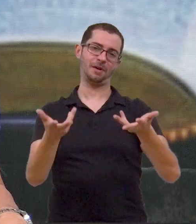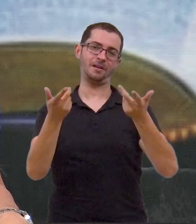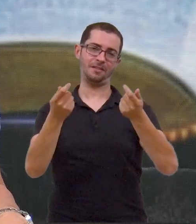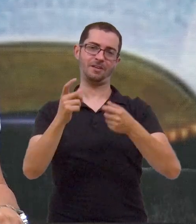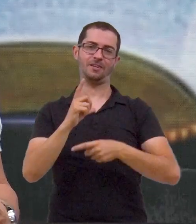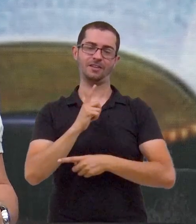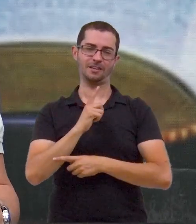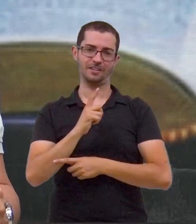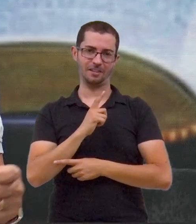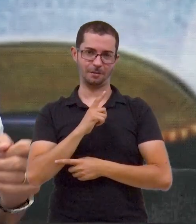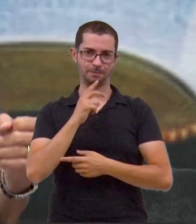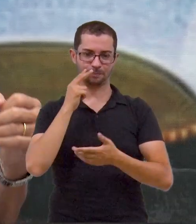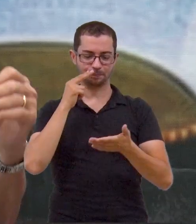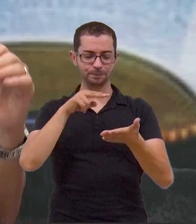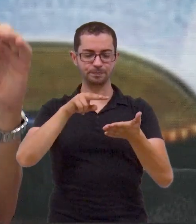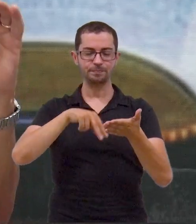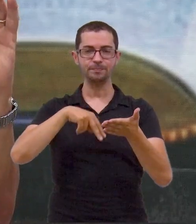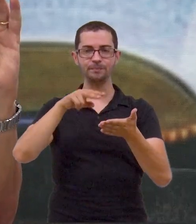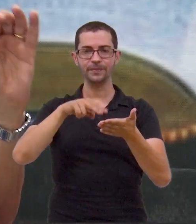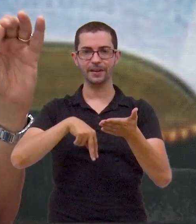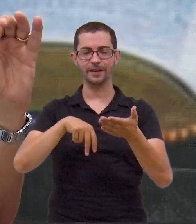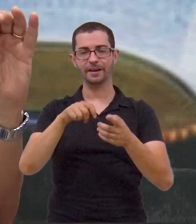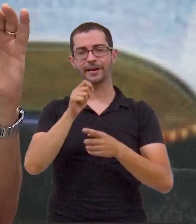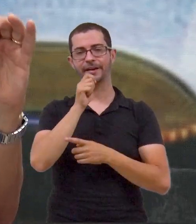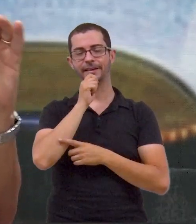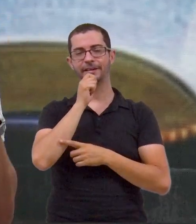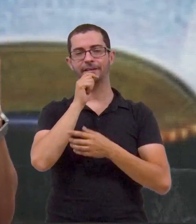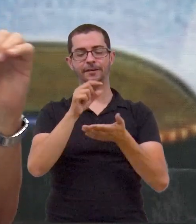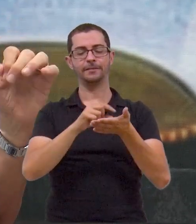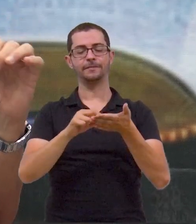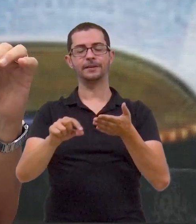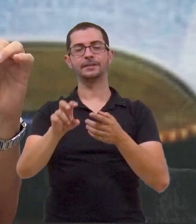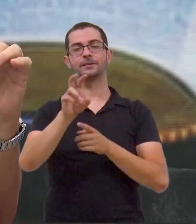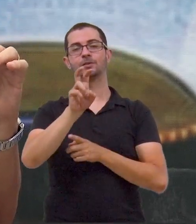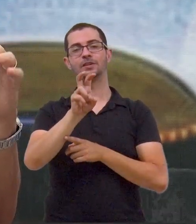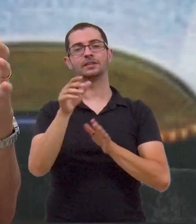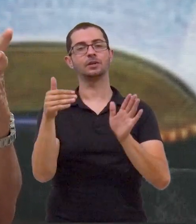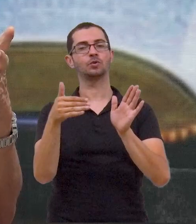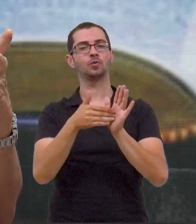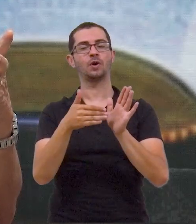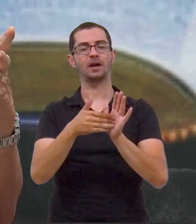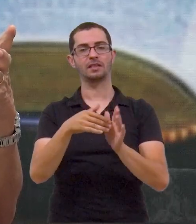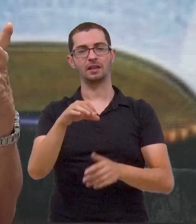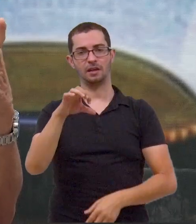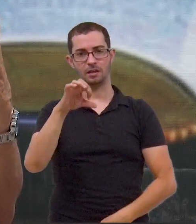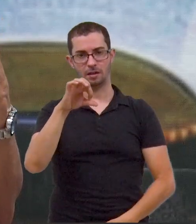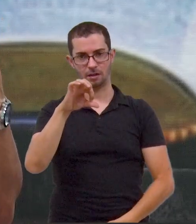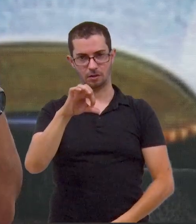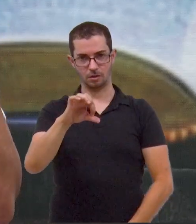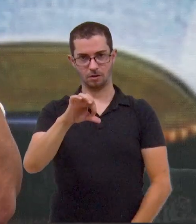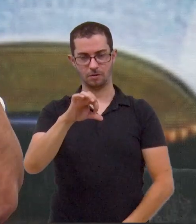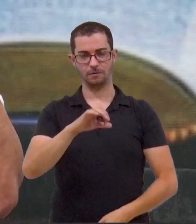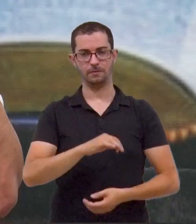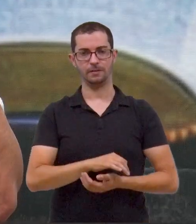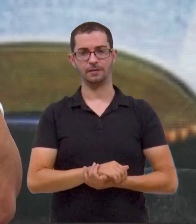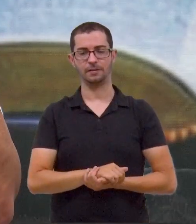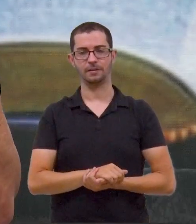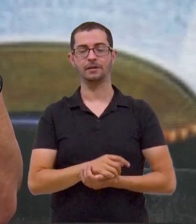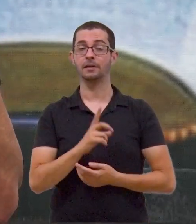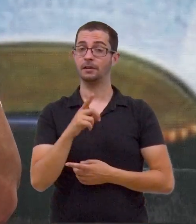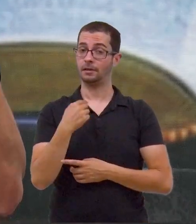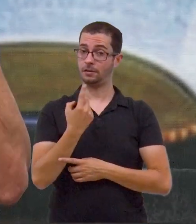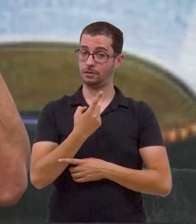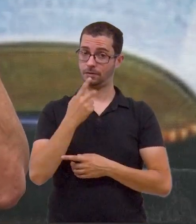Vamos ler ainda aqui, pastor Eric, os versículos 5 a 9. Aqui a gente tem que